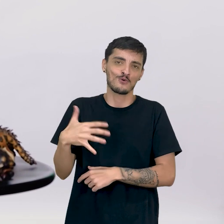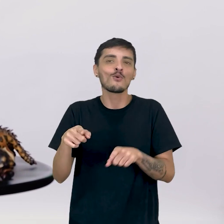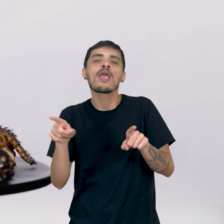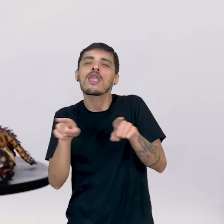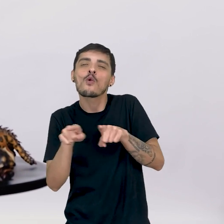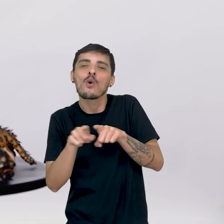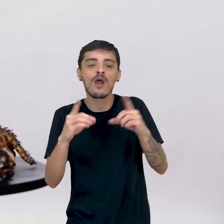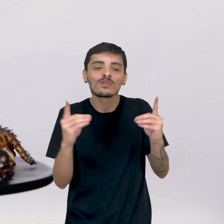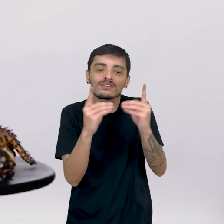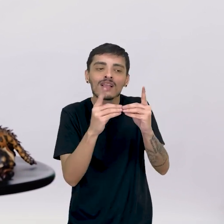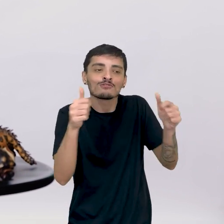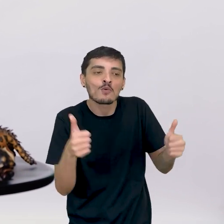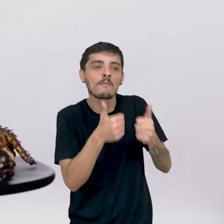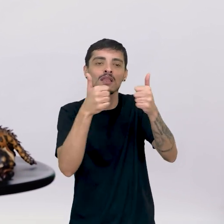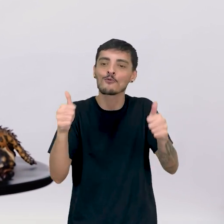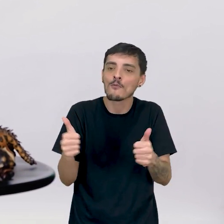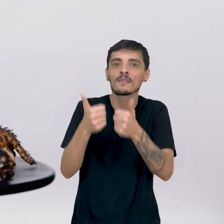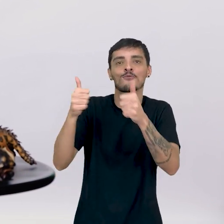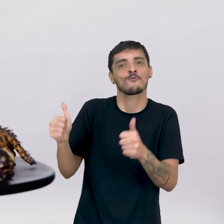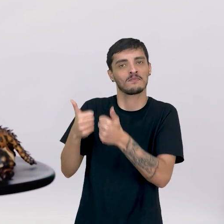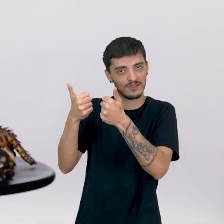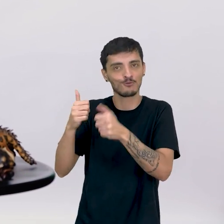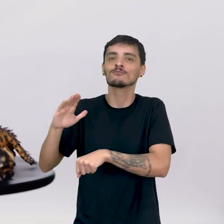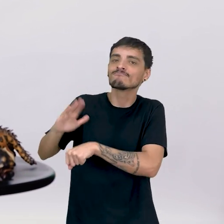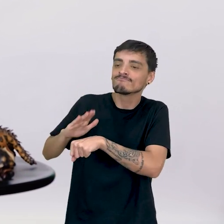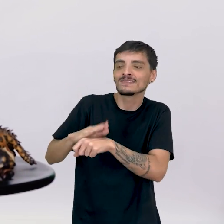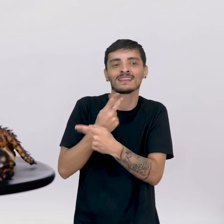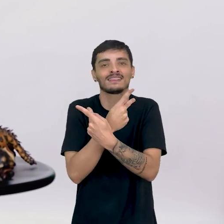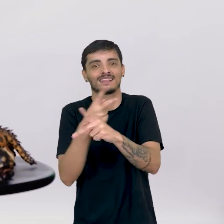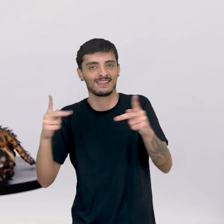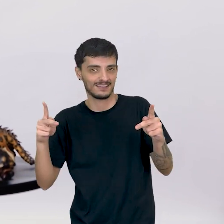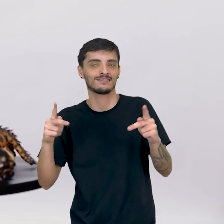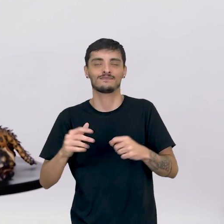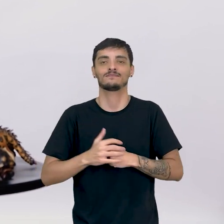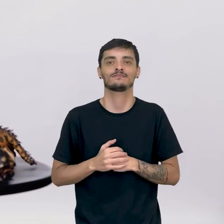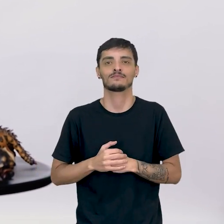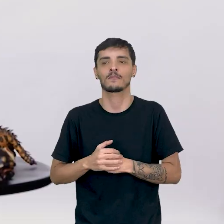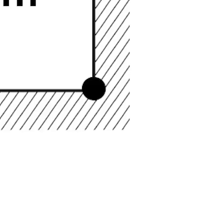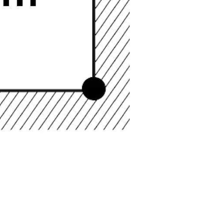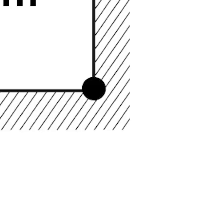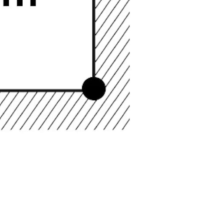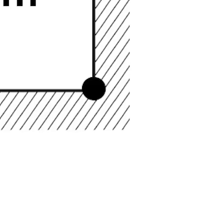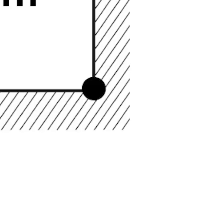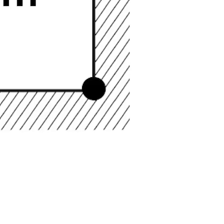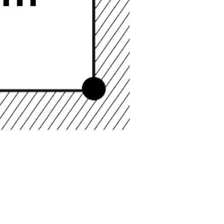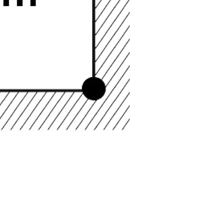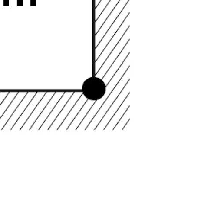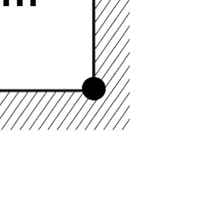da docência, atualizando e qualificando dinamicamente as relações com as crianças e com seu próprio